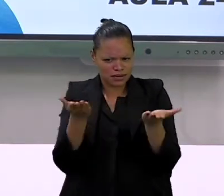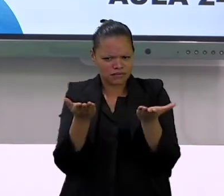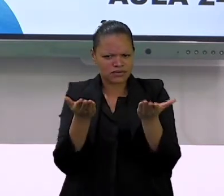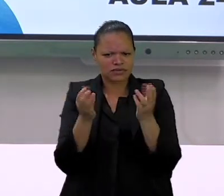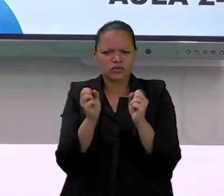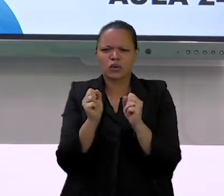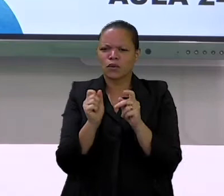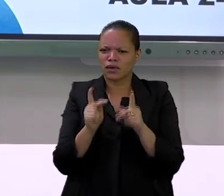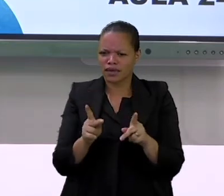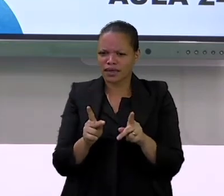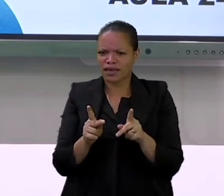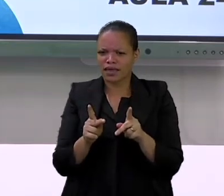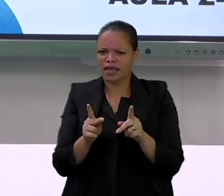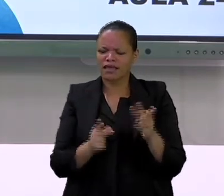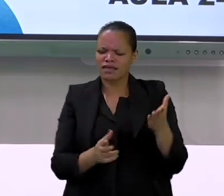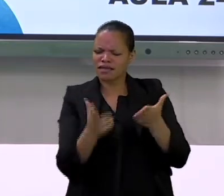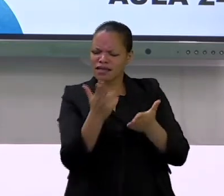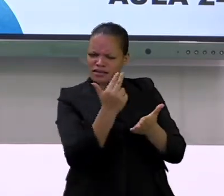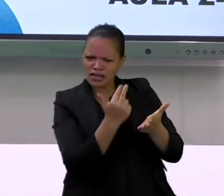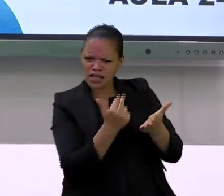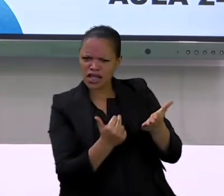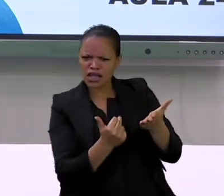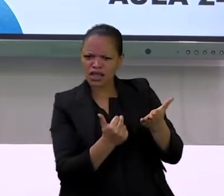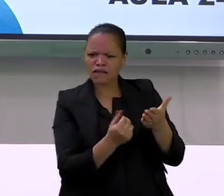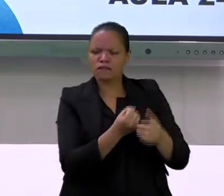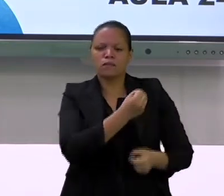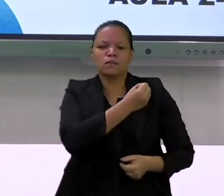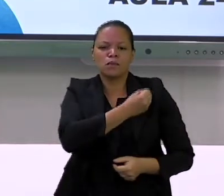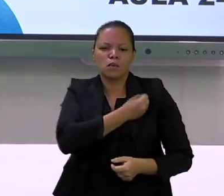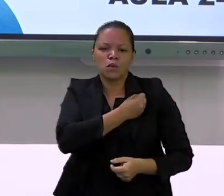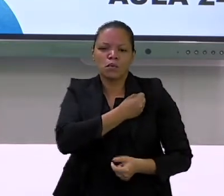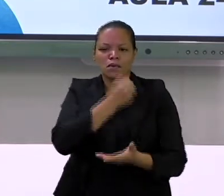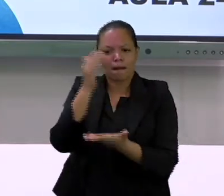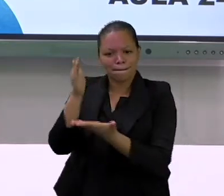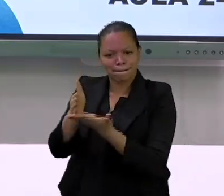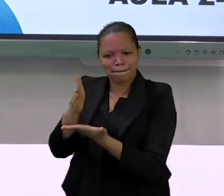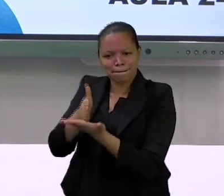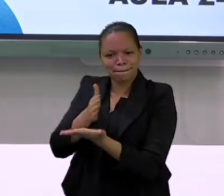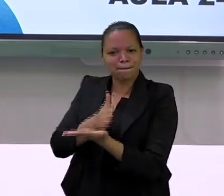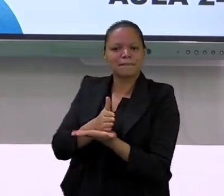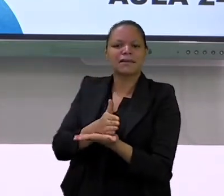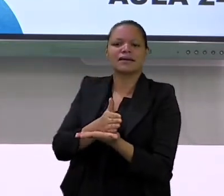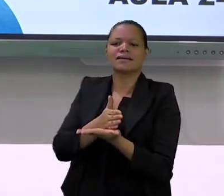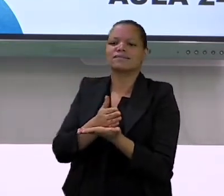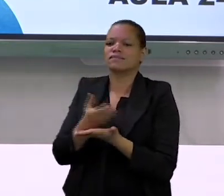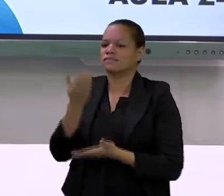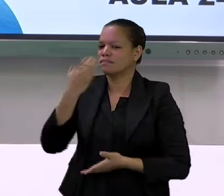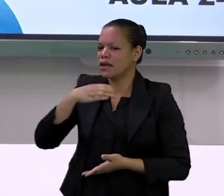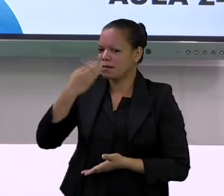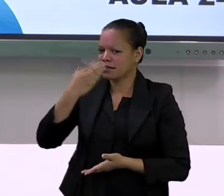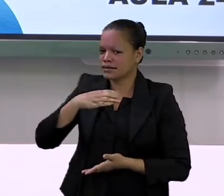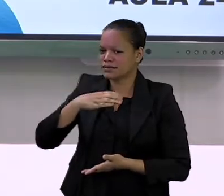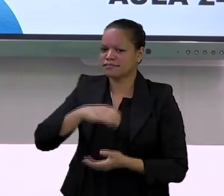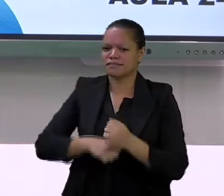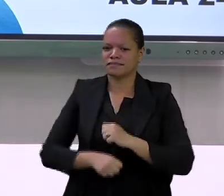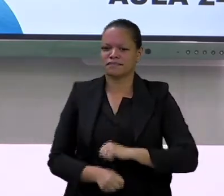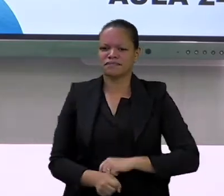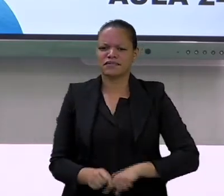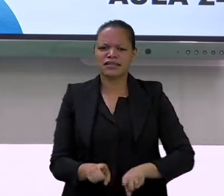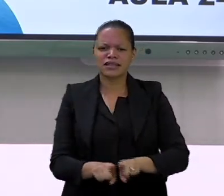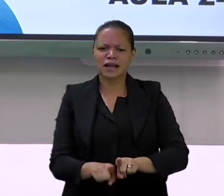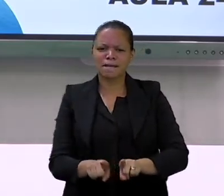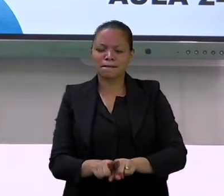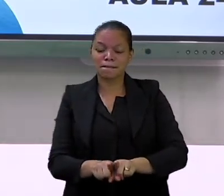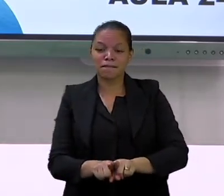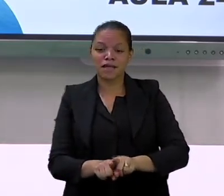em números, em desenho, cada parte desta maçã. Vamos para um outro exemplo em que nós vamos fazer agora